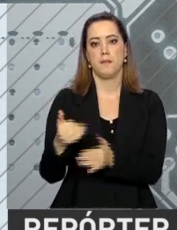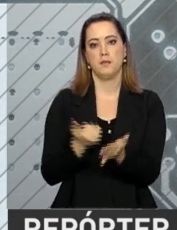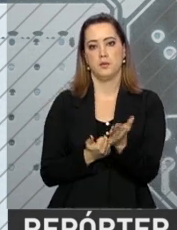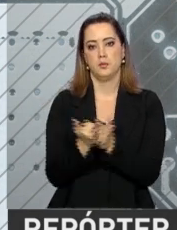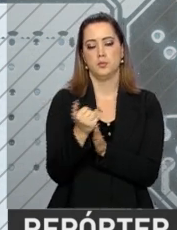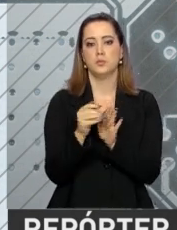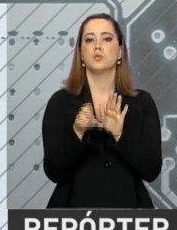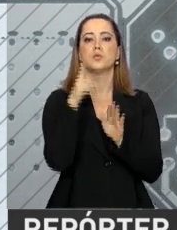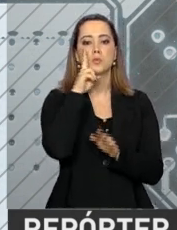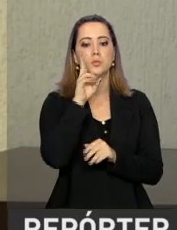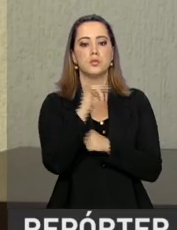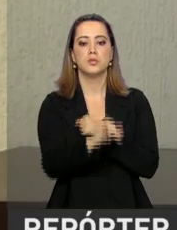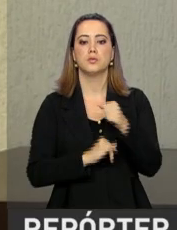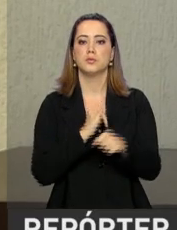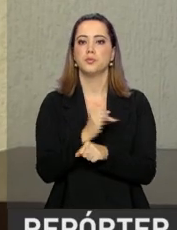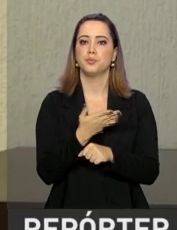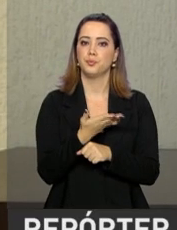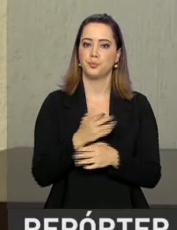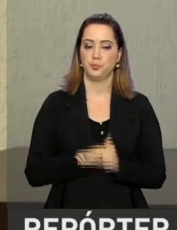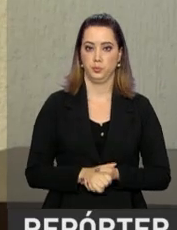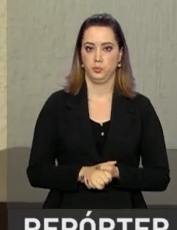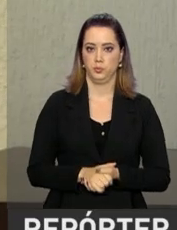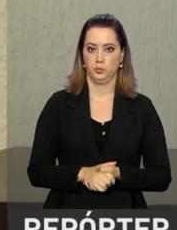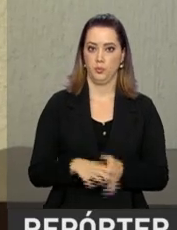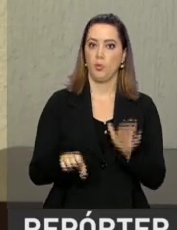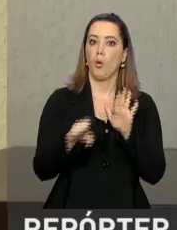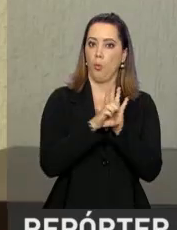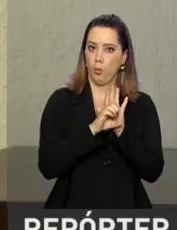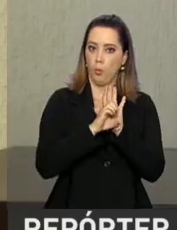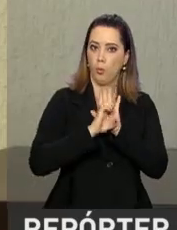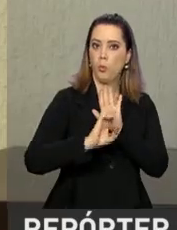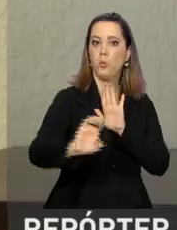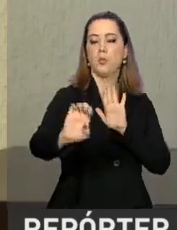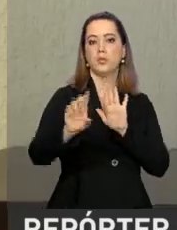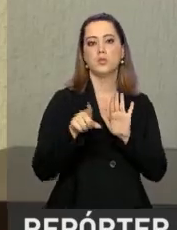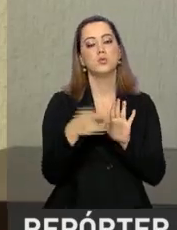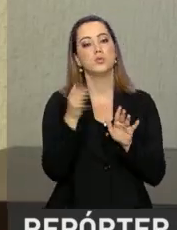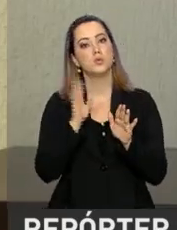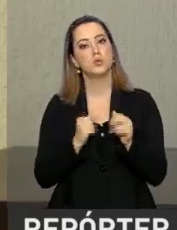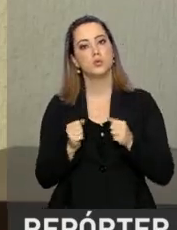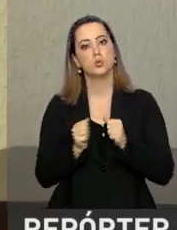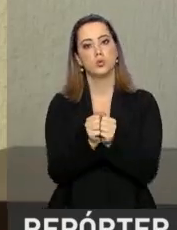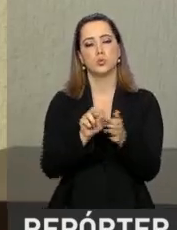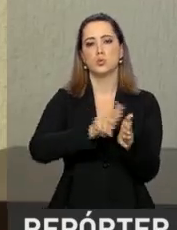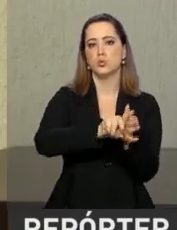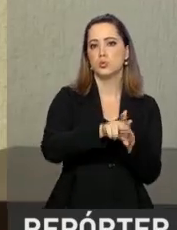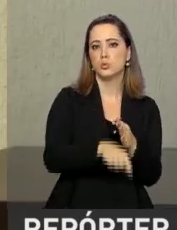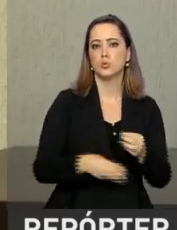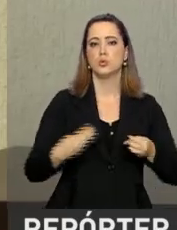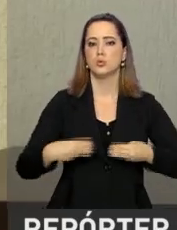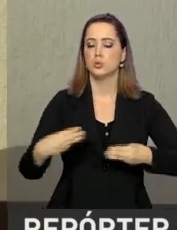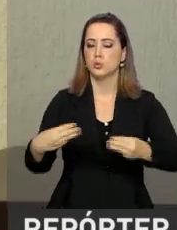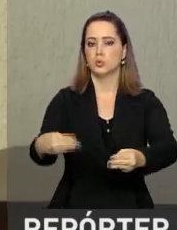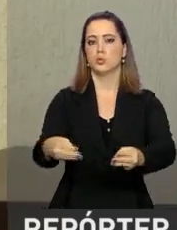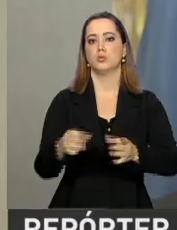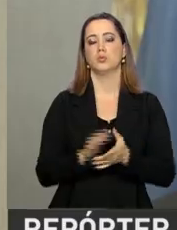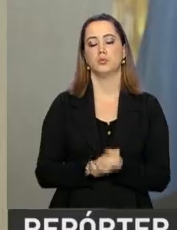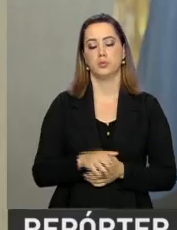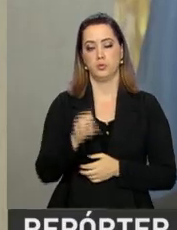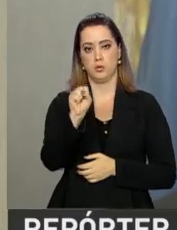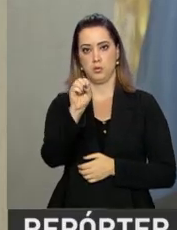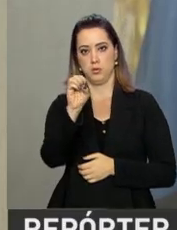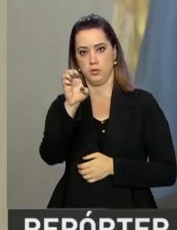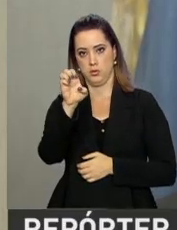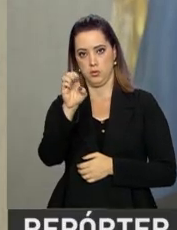no portal do Sebrae. O edital foi lançado em parceria com o Ministério da Indústria, Comércio Exterior e Serviços. A